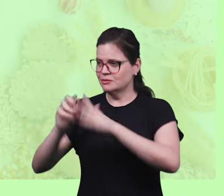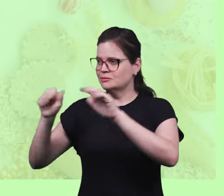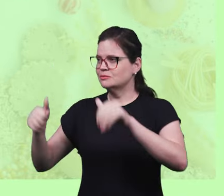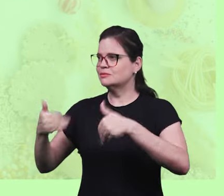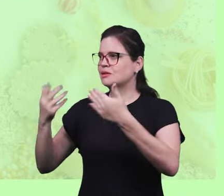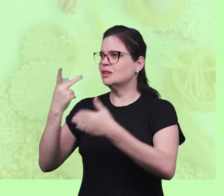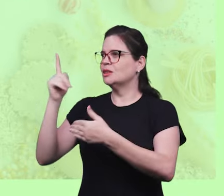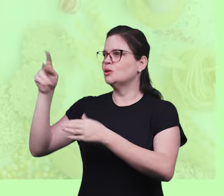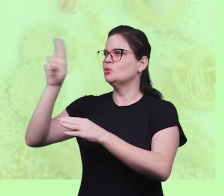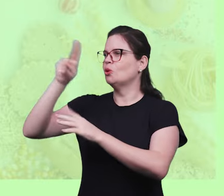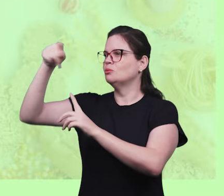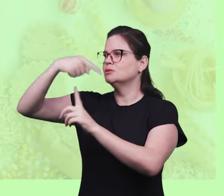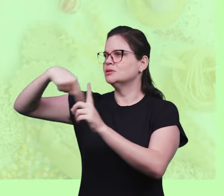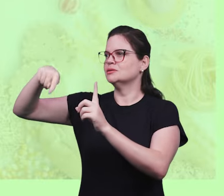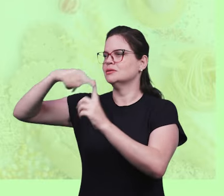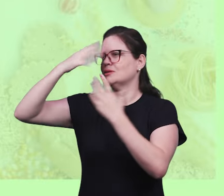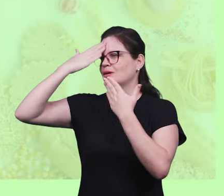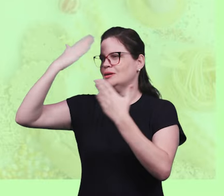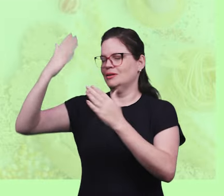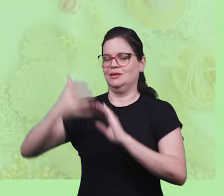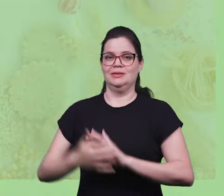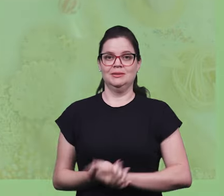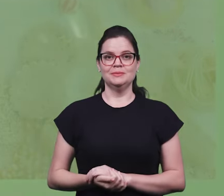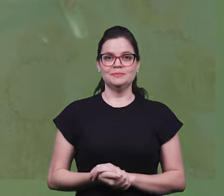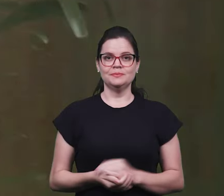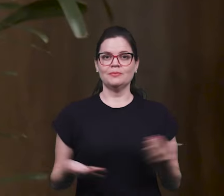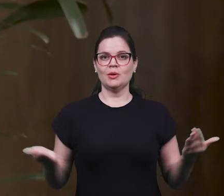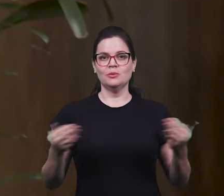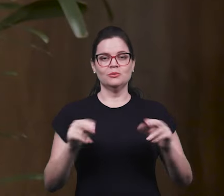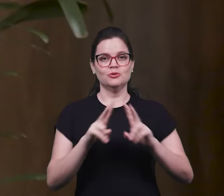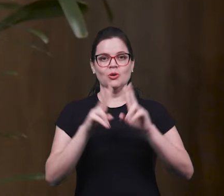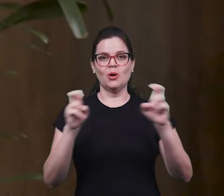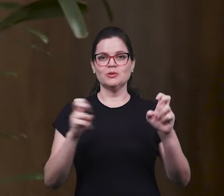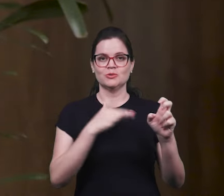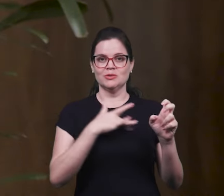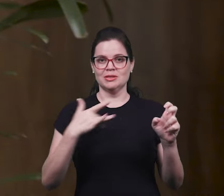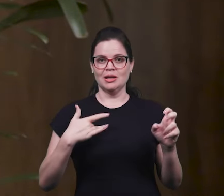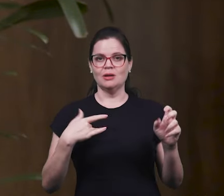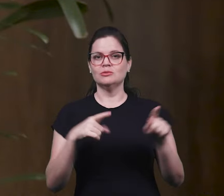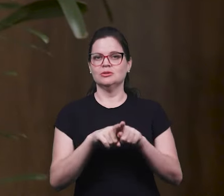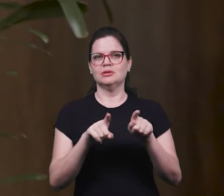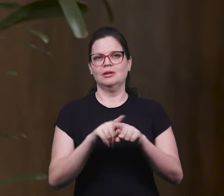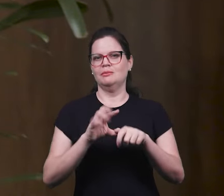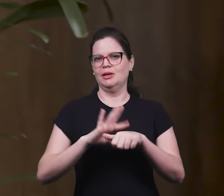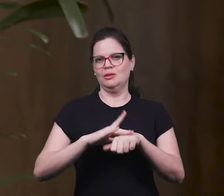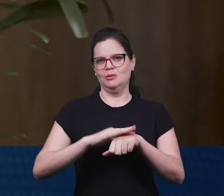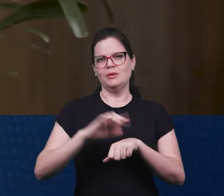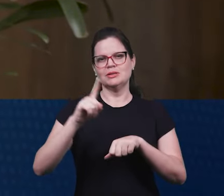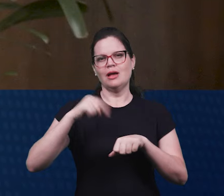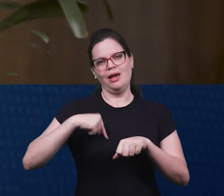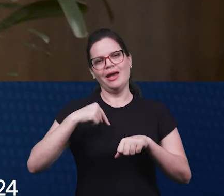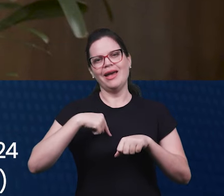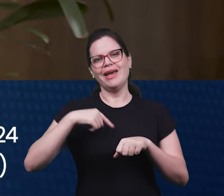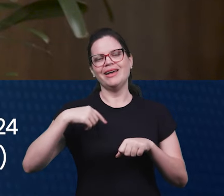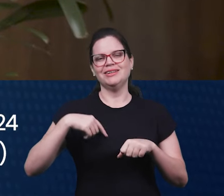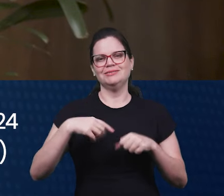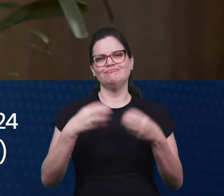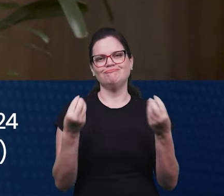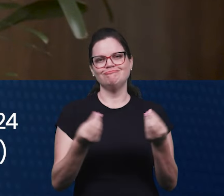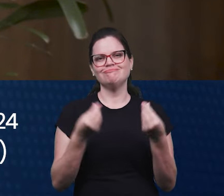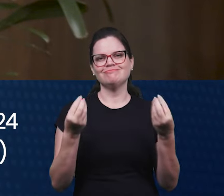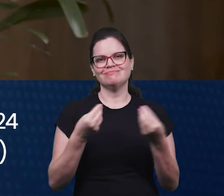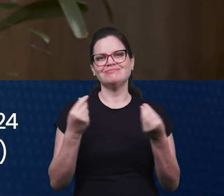santo nome queridos eh falar de saúde e doença é sempre uma questão bem delicada de se falar eh